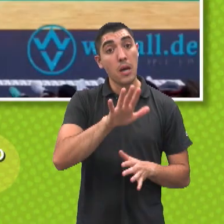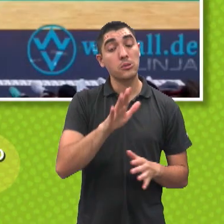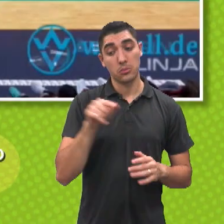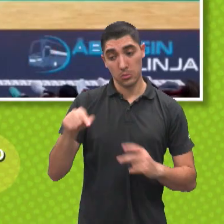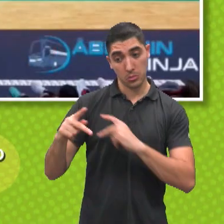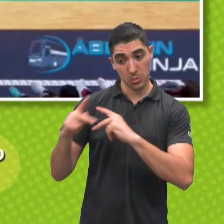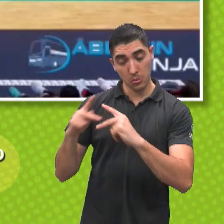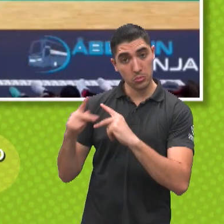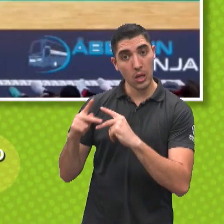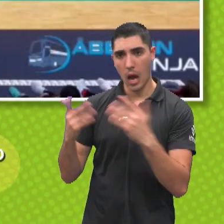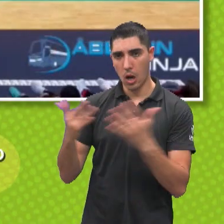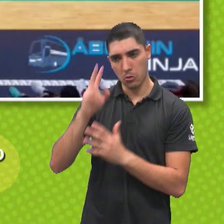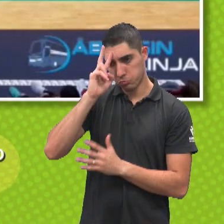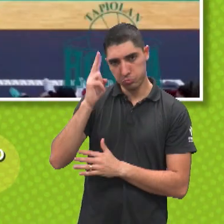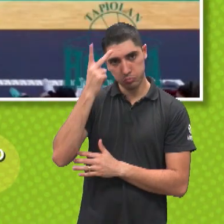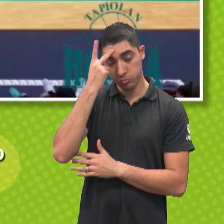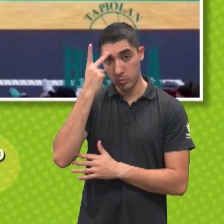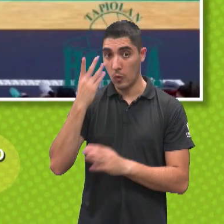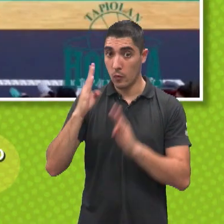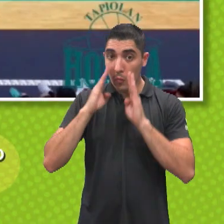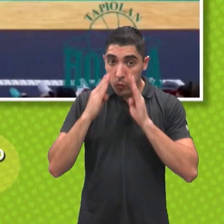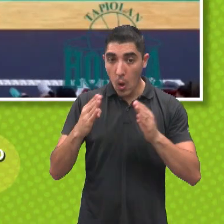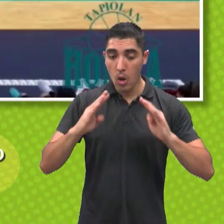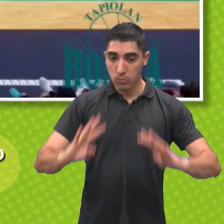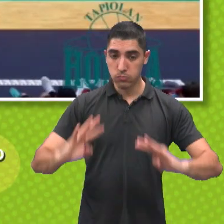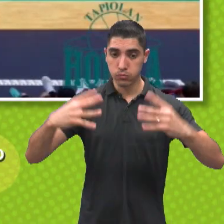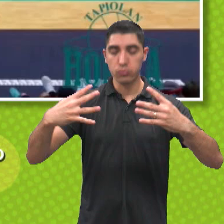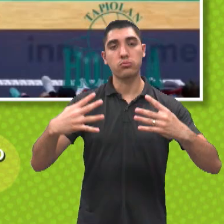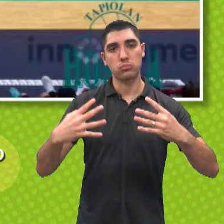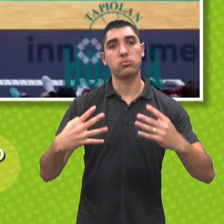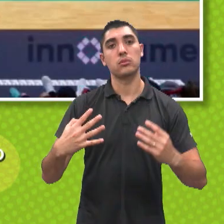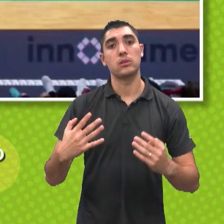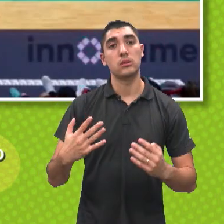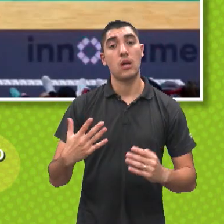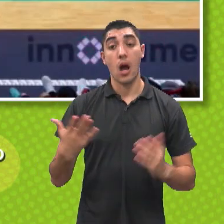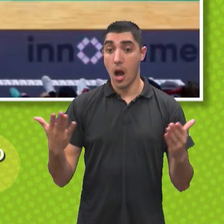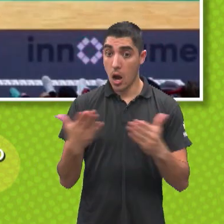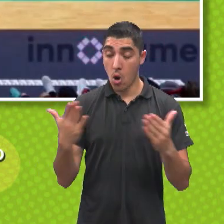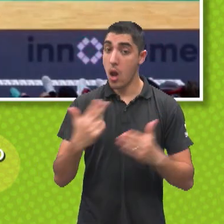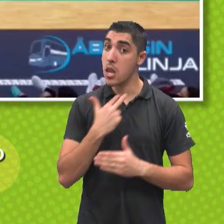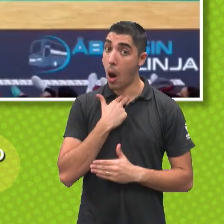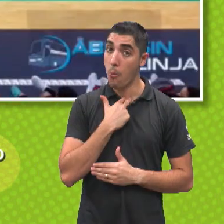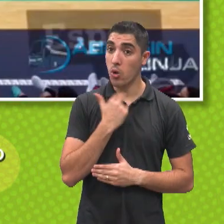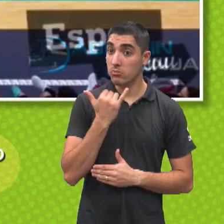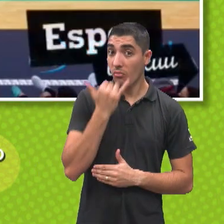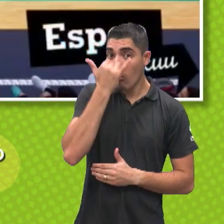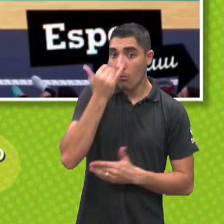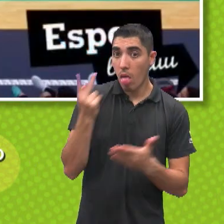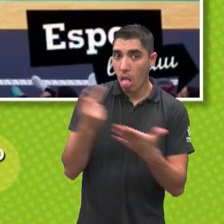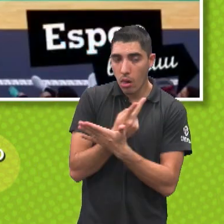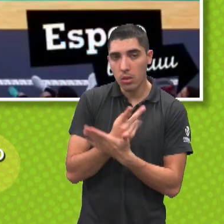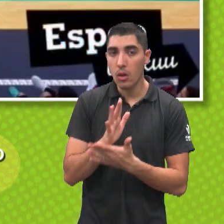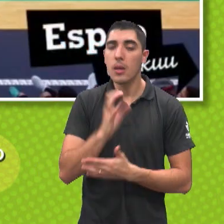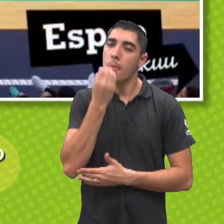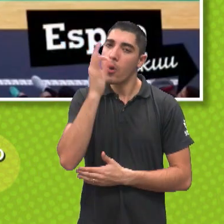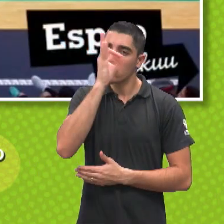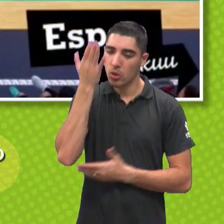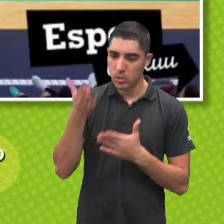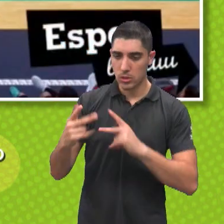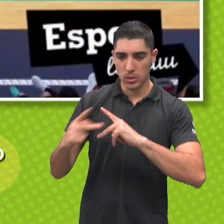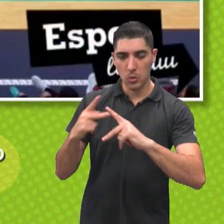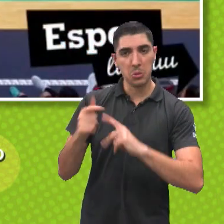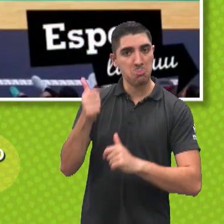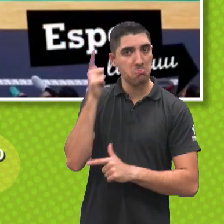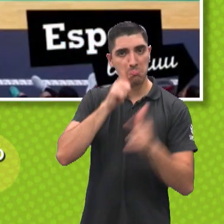enfim, vira a página, agora é mata-mata, então agora a margem de erro é 0 e boa sorte pro pessoal aí. O São José que está